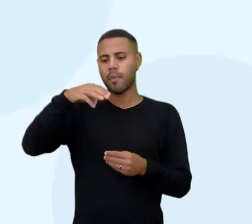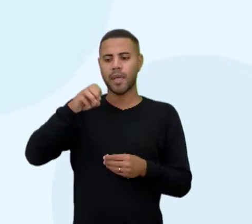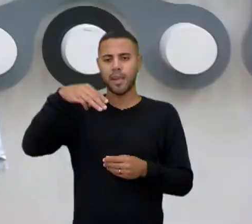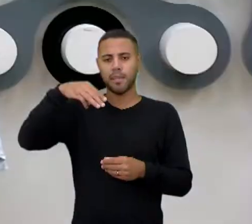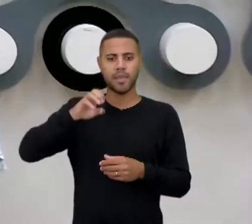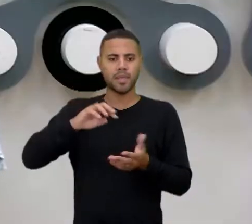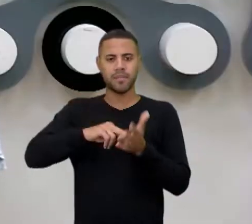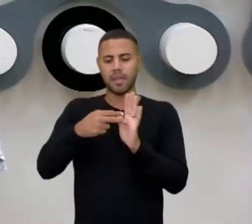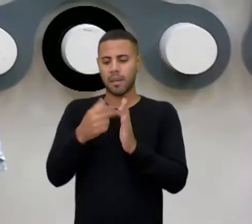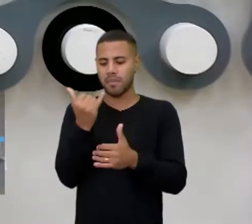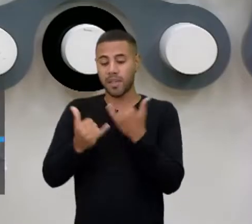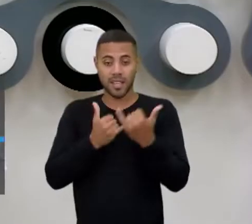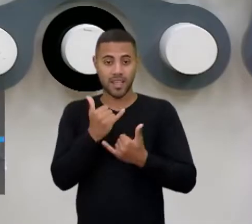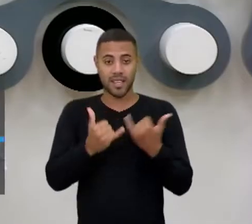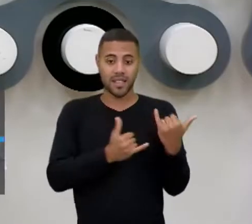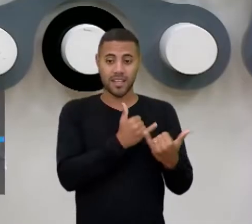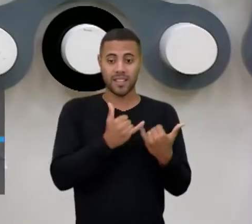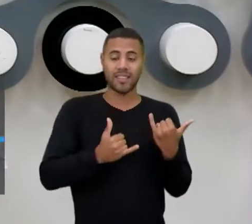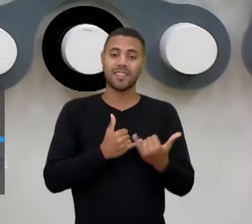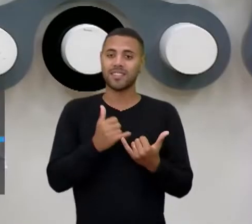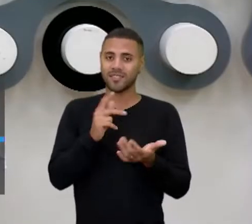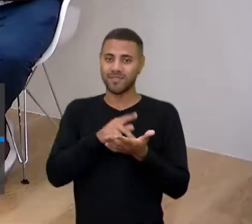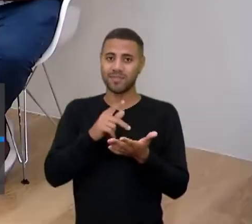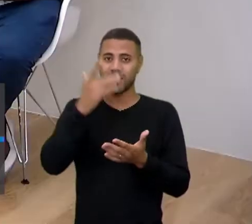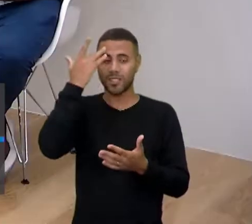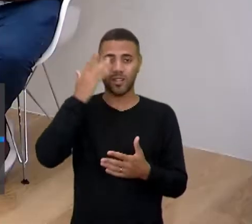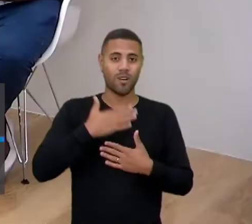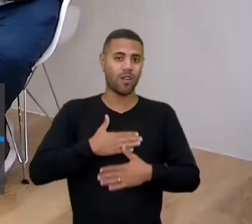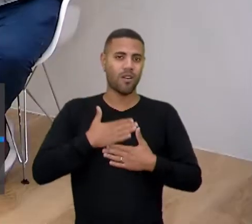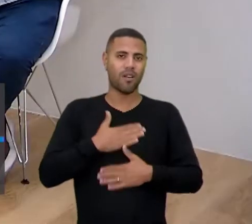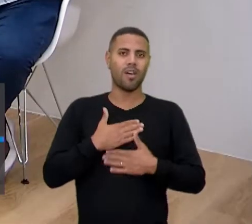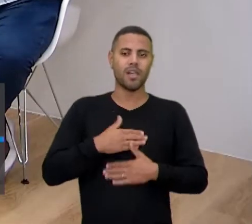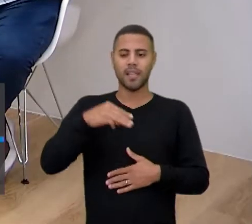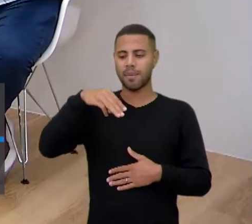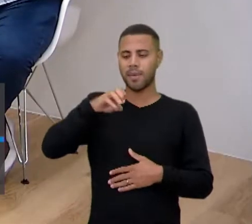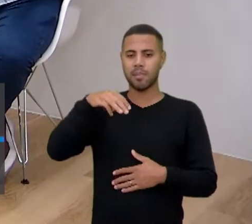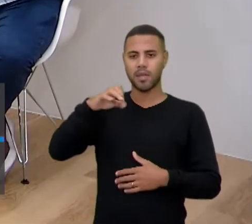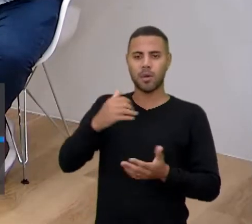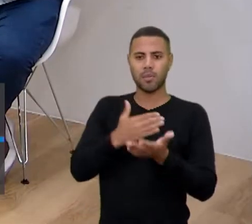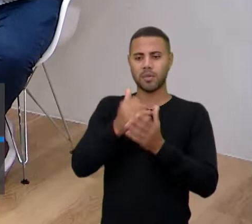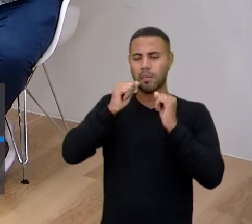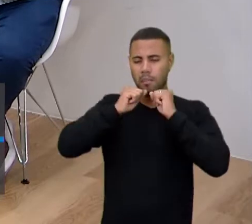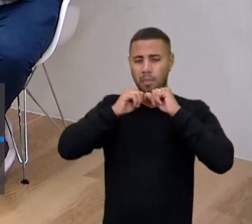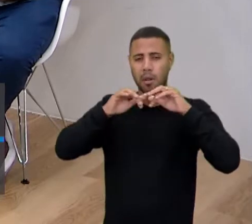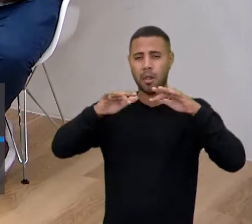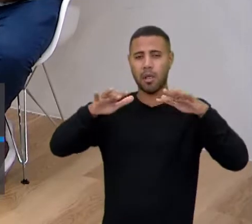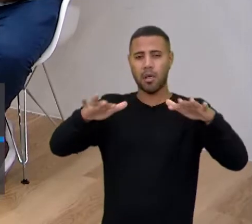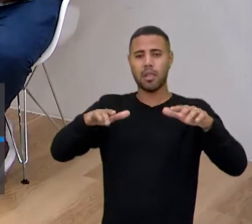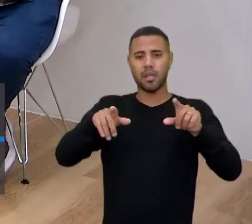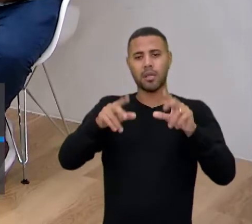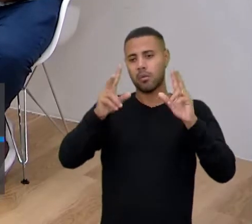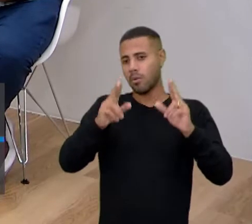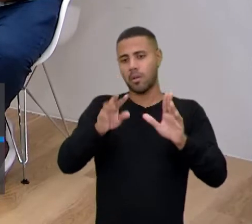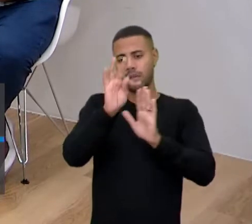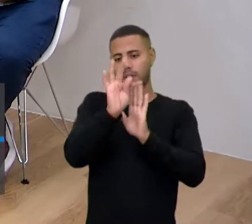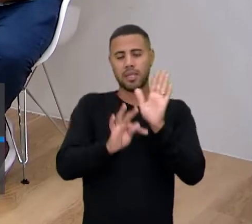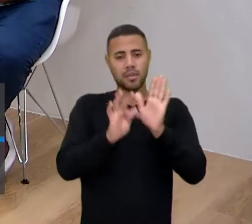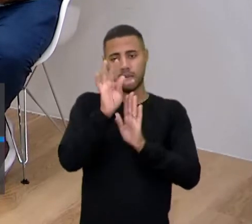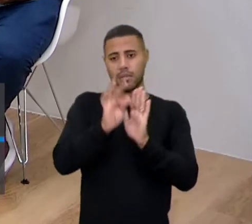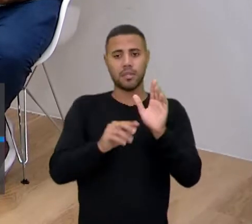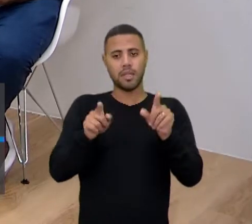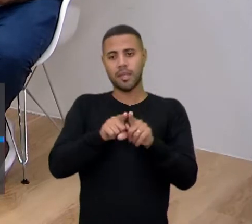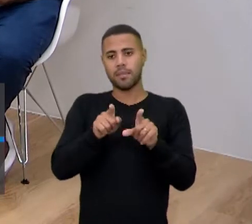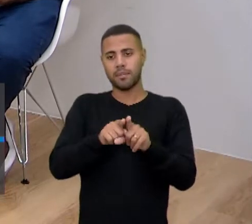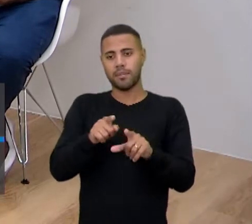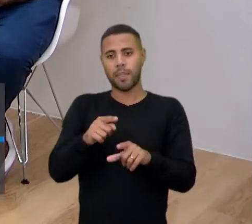uma brincadeira, né? Coisa feita por internautas e de repente virou também um texto jornalístico, como a gente tem falado nas